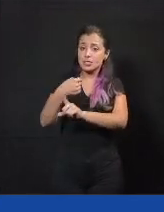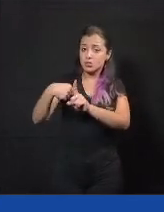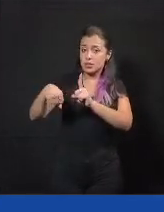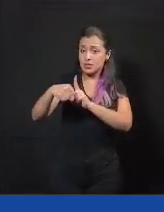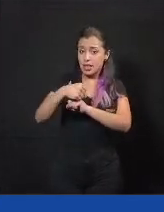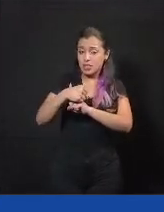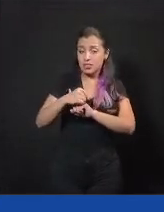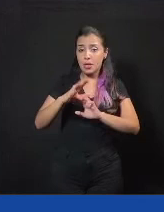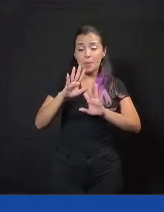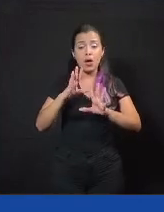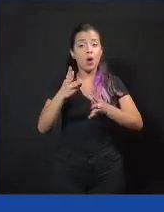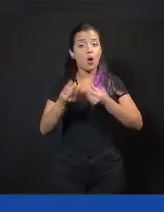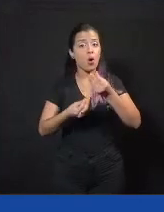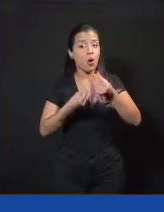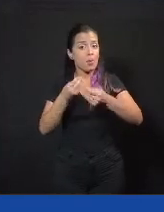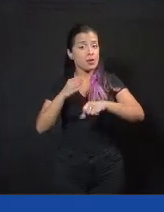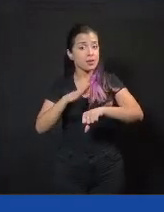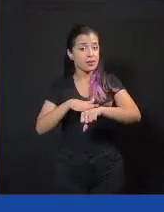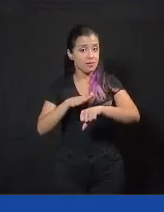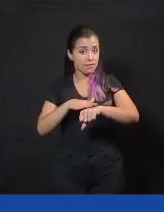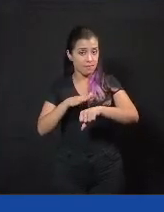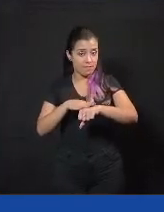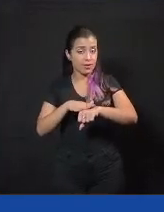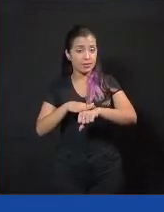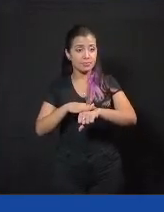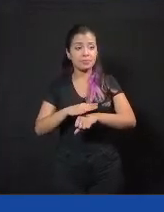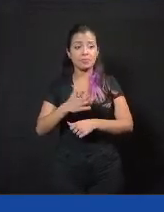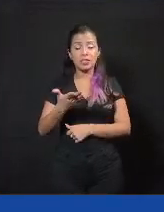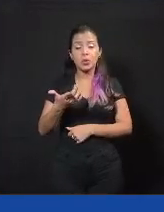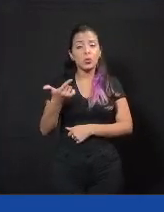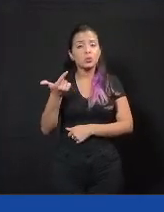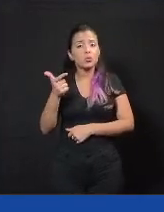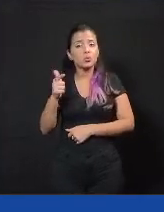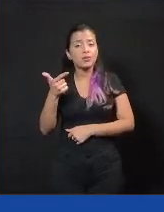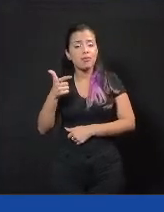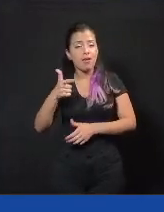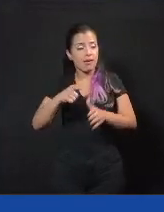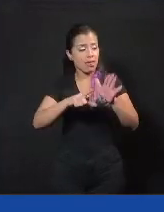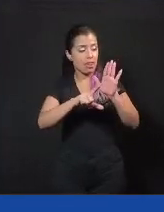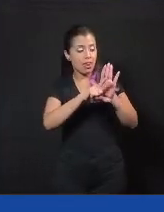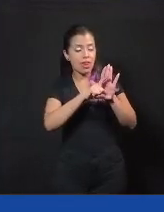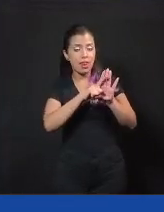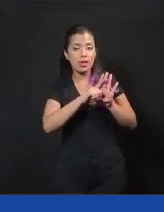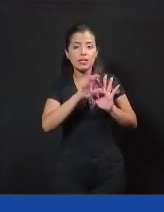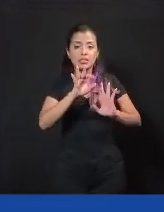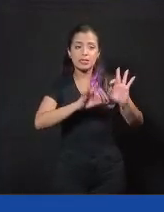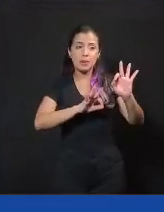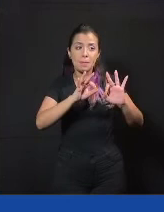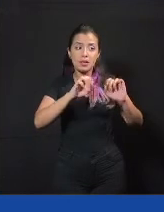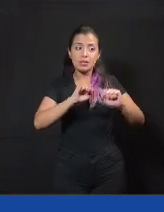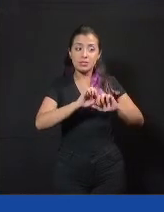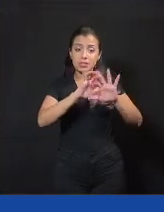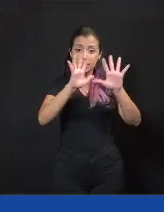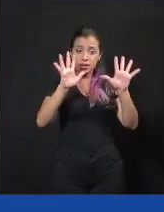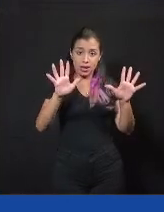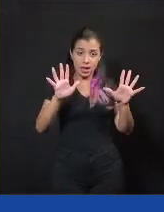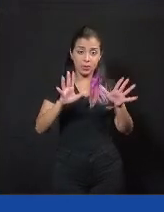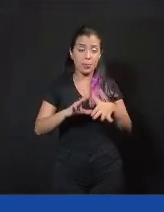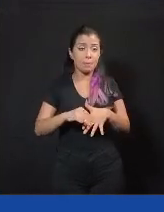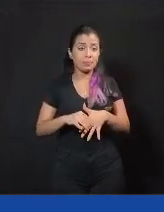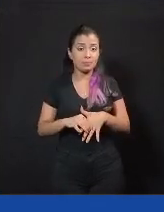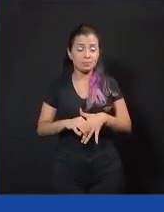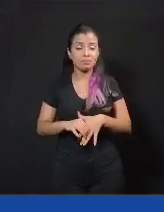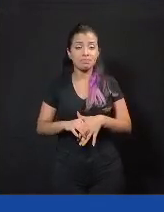não estava em dados, em leis, isso não estava em planos explícitos do Estado brasileiro?